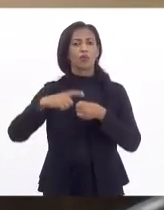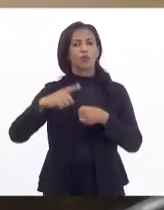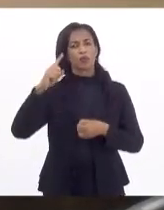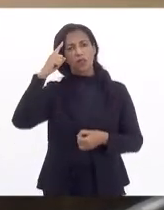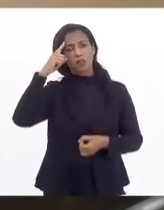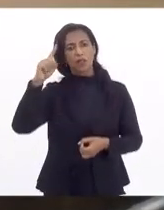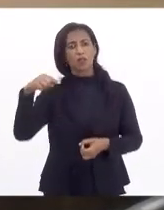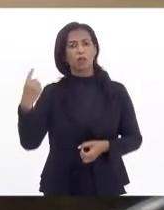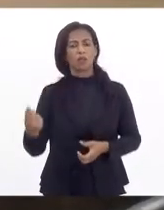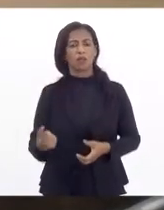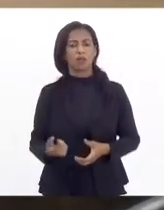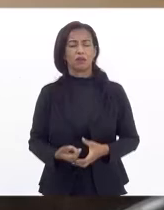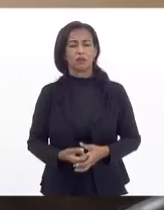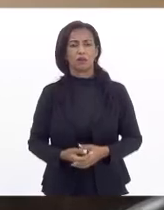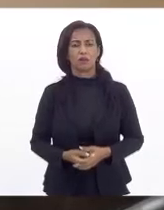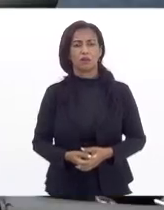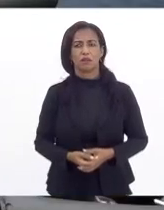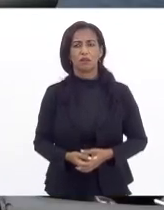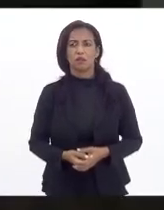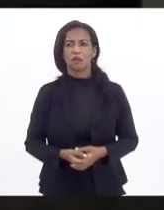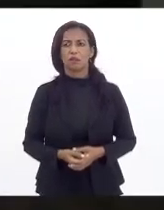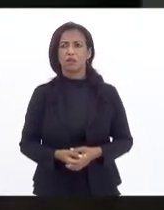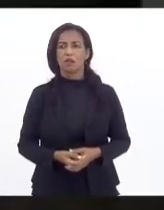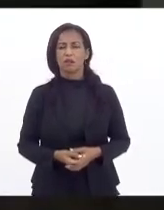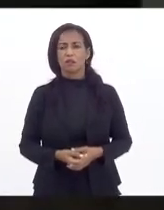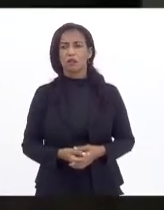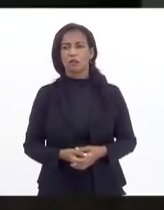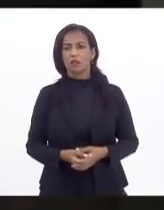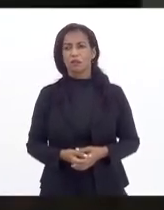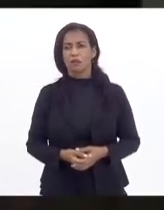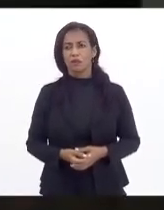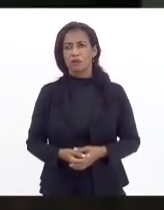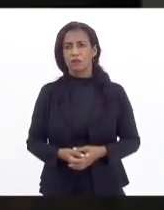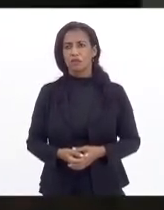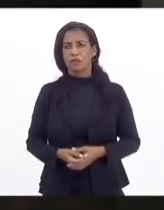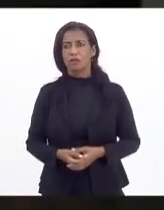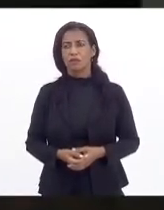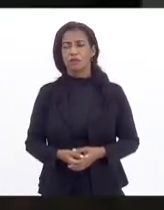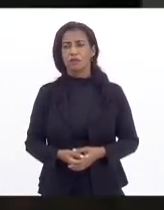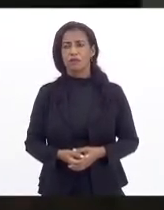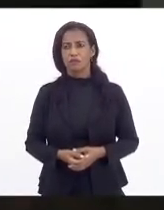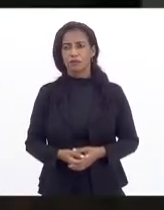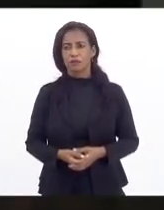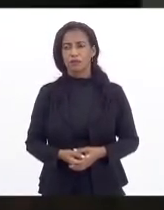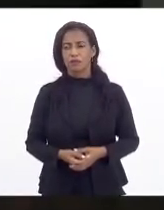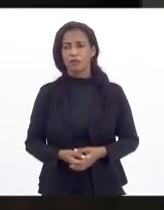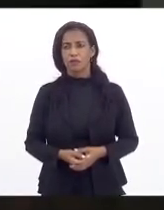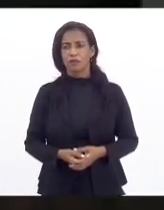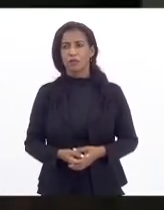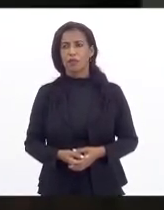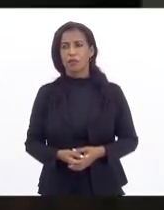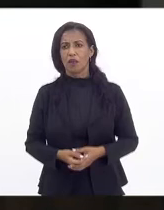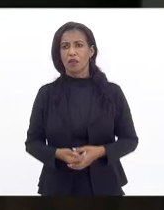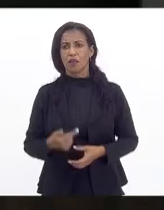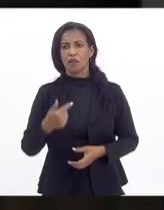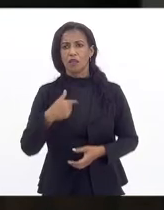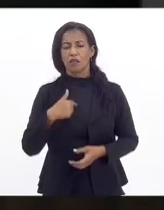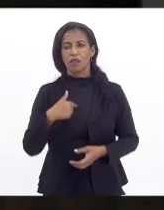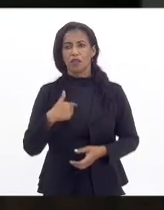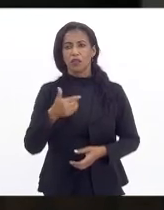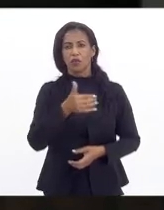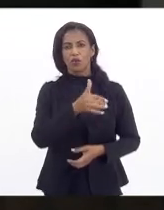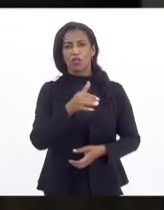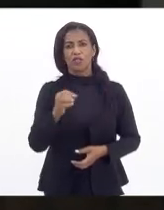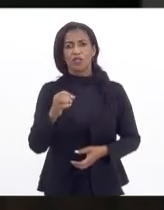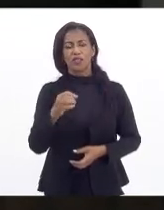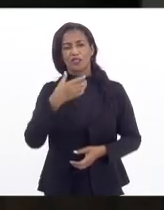vem para a gente fazer essa apreciação das emendas. Não tem como retirá-las e retornará na próxima semana. Obrigado. Eu estou desde o centenário